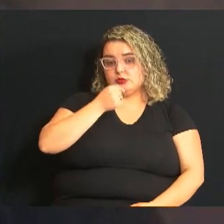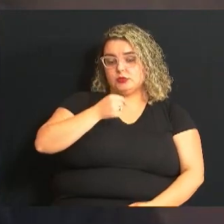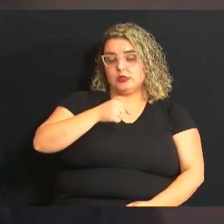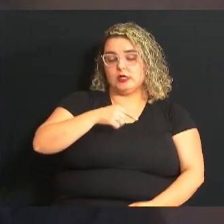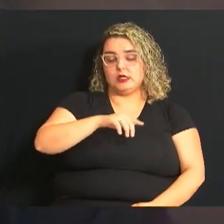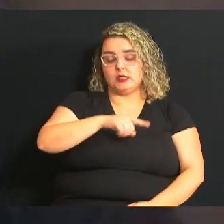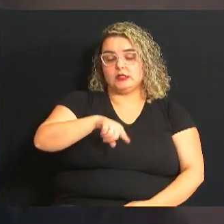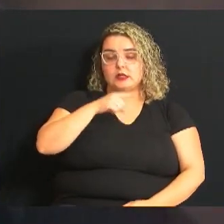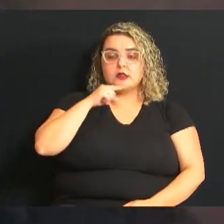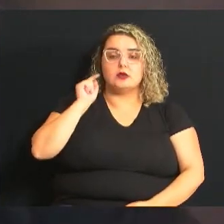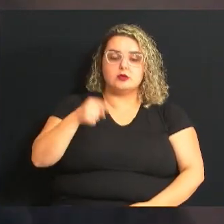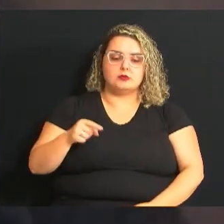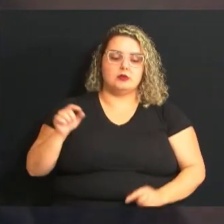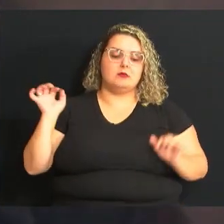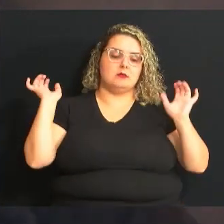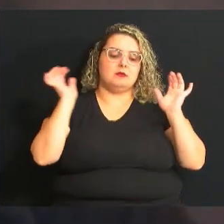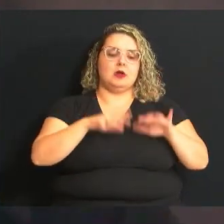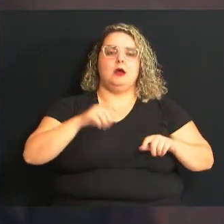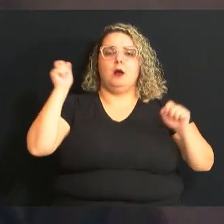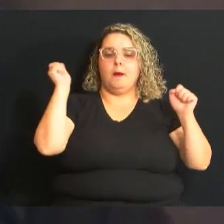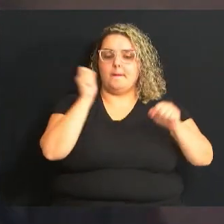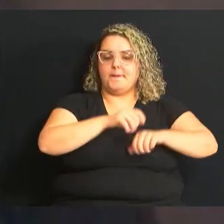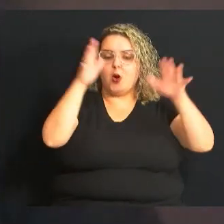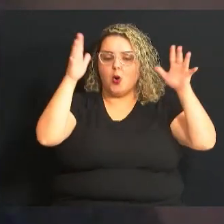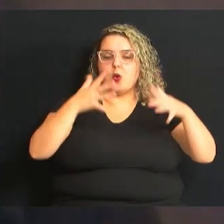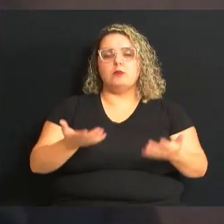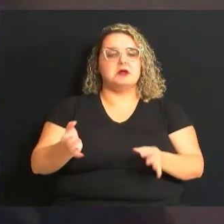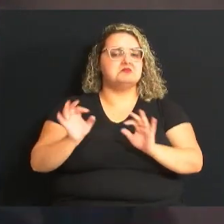física, né? Por favor, não torce o nariz, pelo amor de Deus.